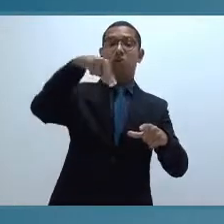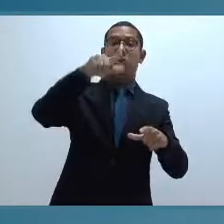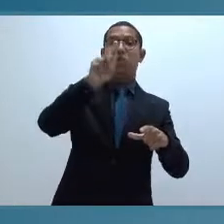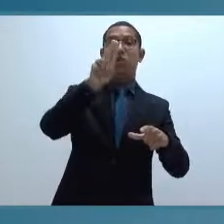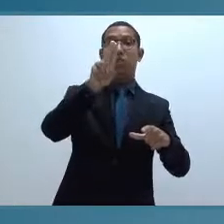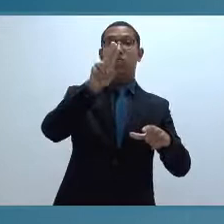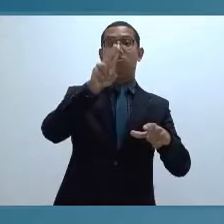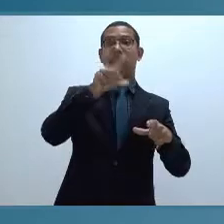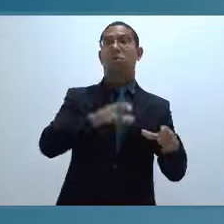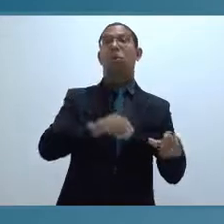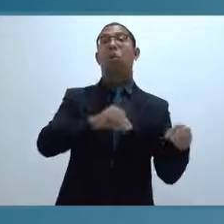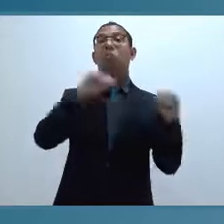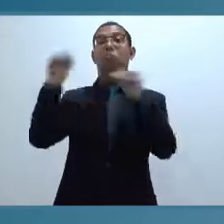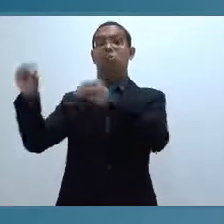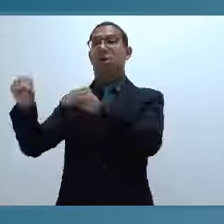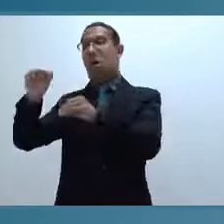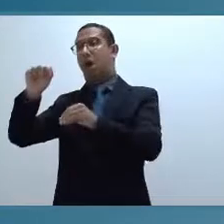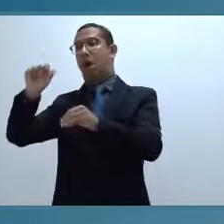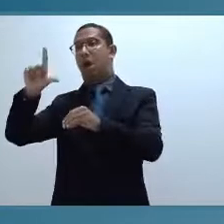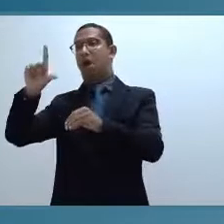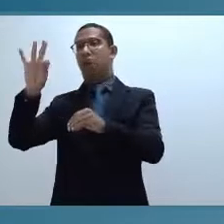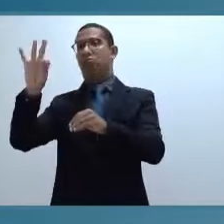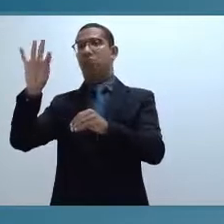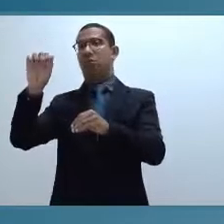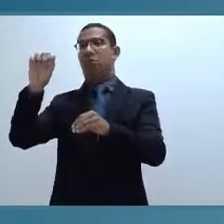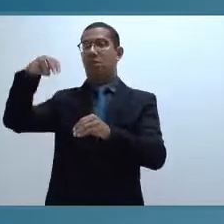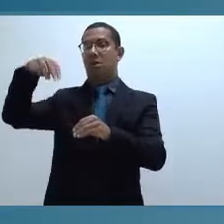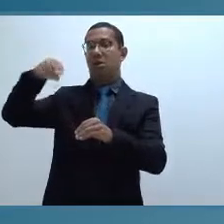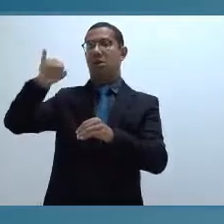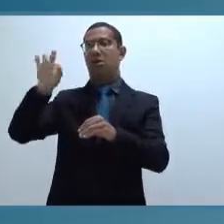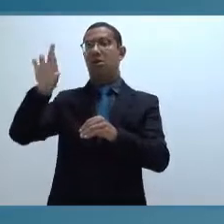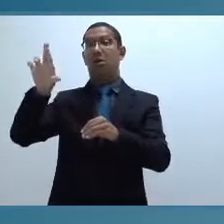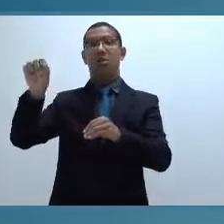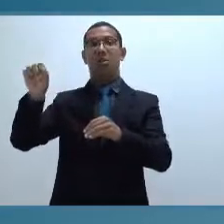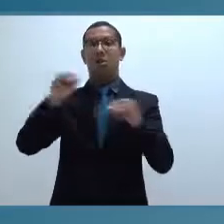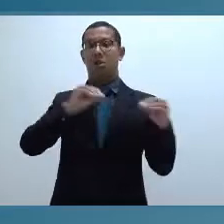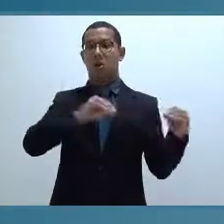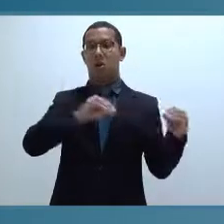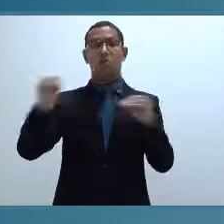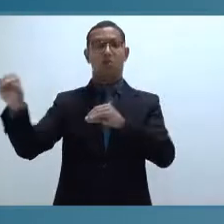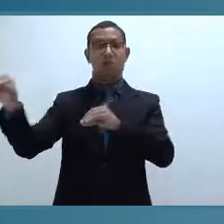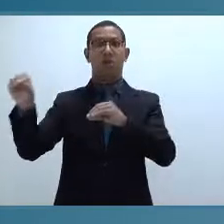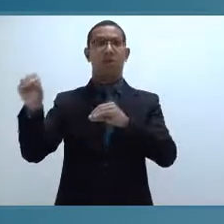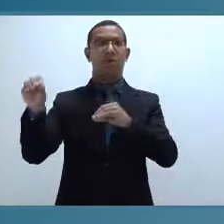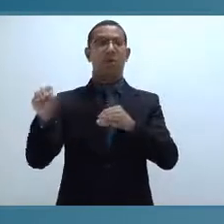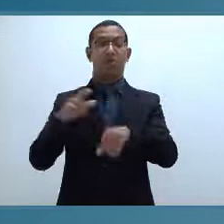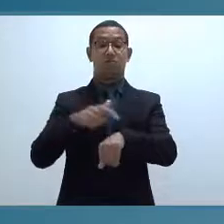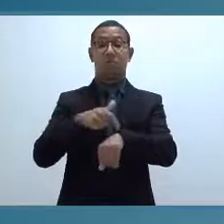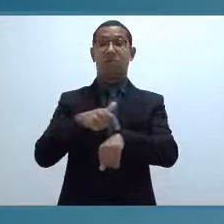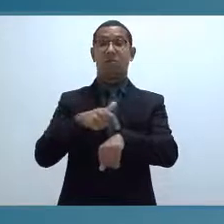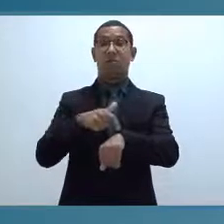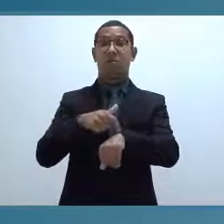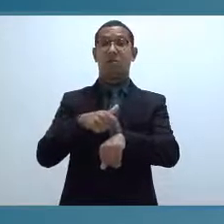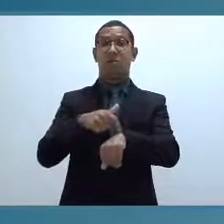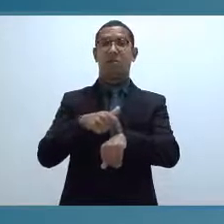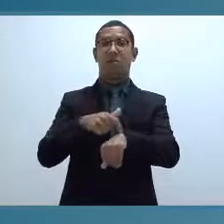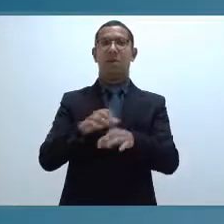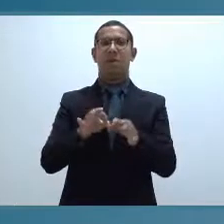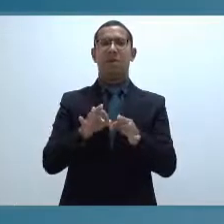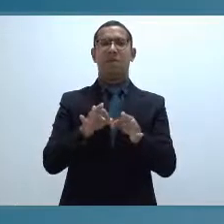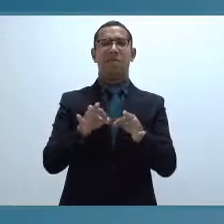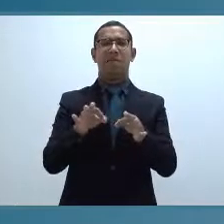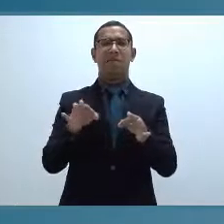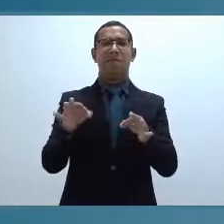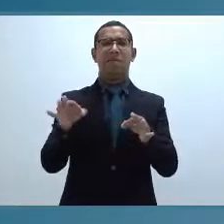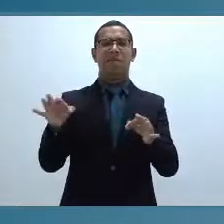Xingu. Em sua ocasião, se emite magistrada com o povo, aposto, informa do trajeto da Terra